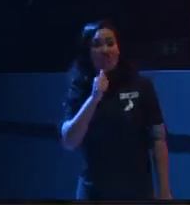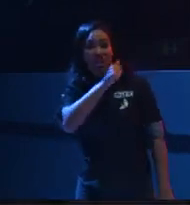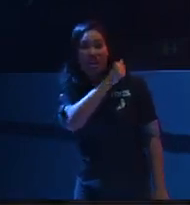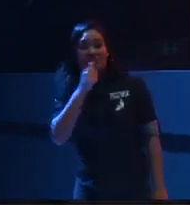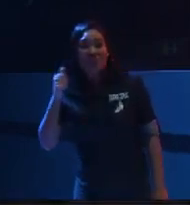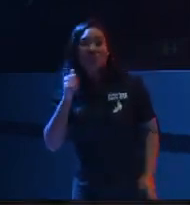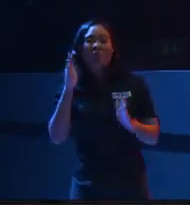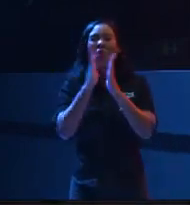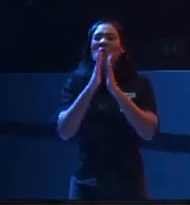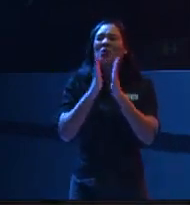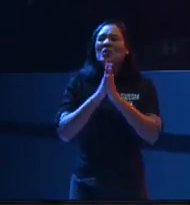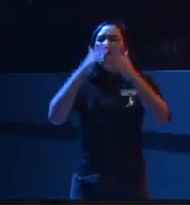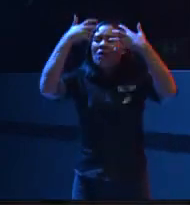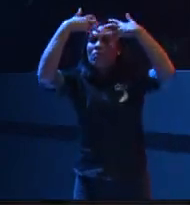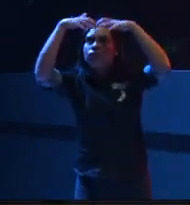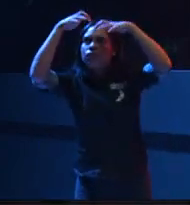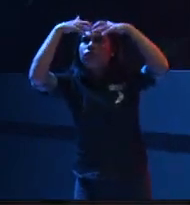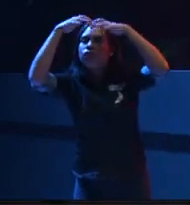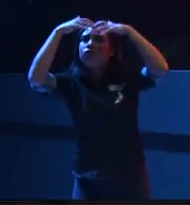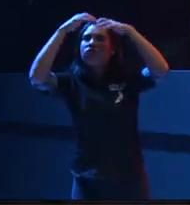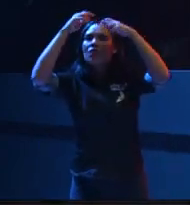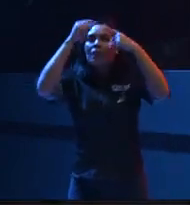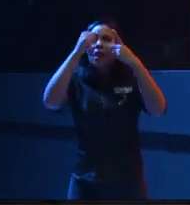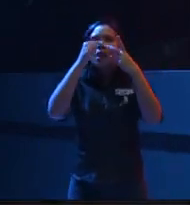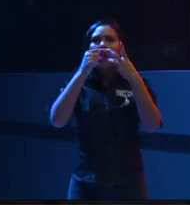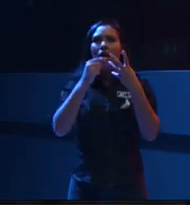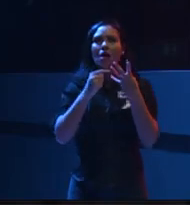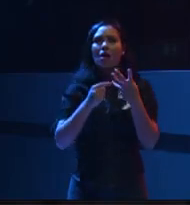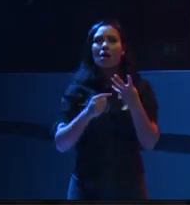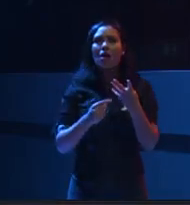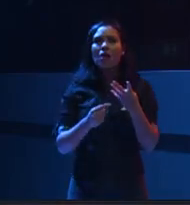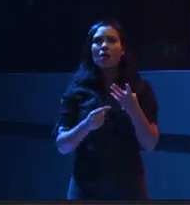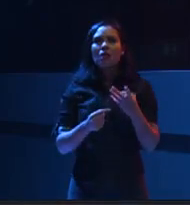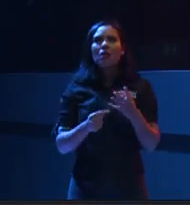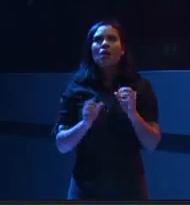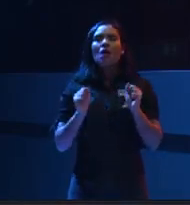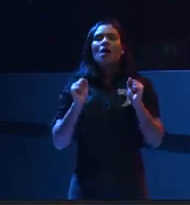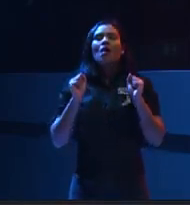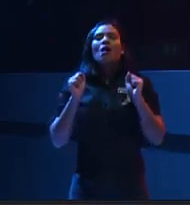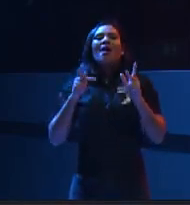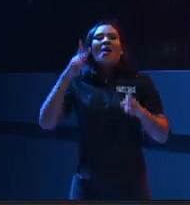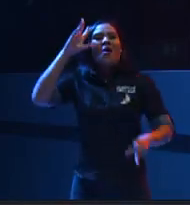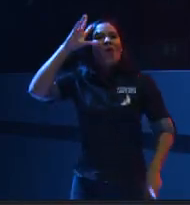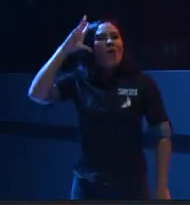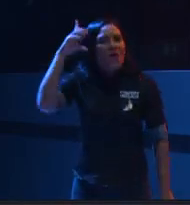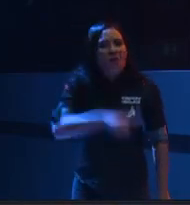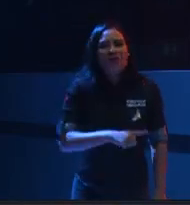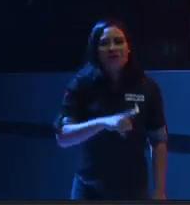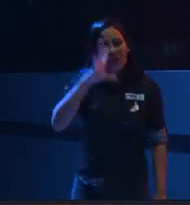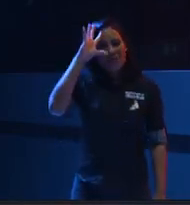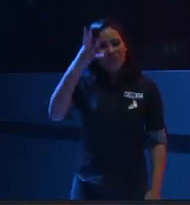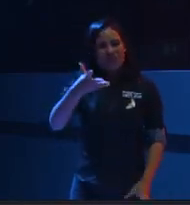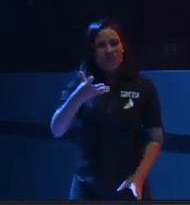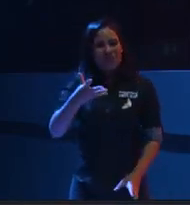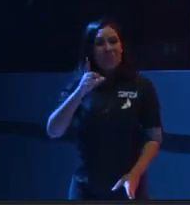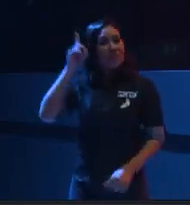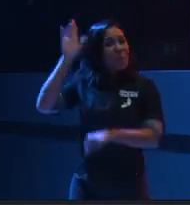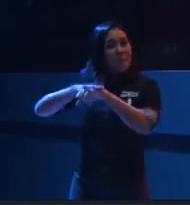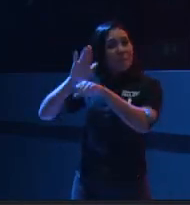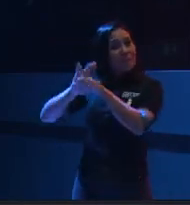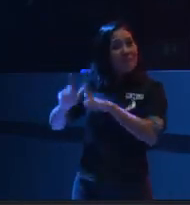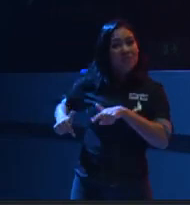para lá Pergunta para cá a gente analisa tudo e chega a uma decisão e Deus vai operar o milagre